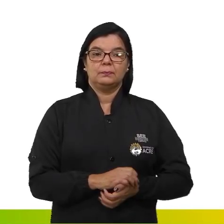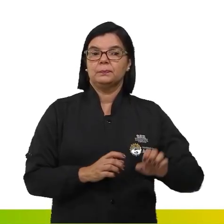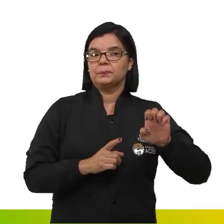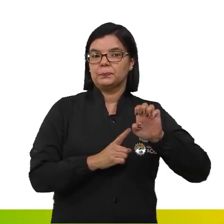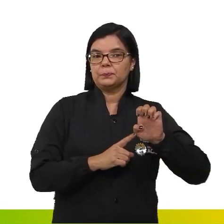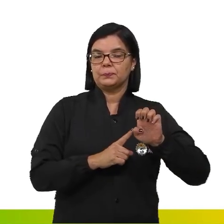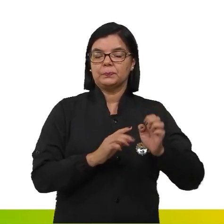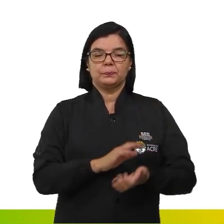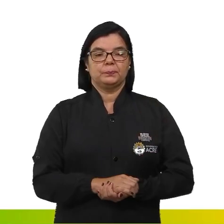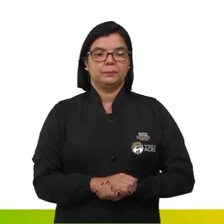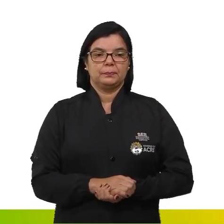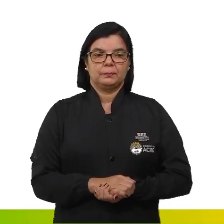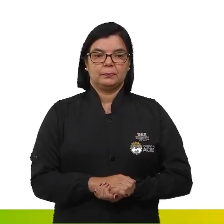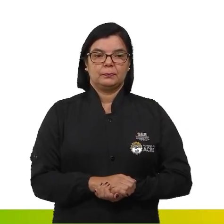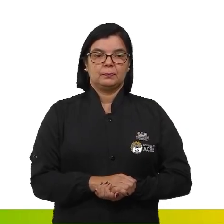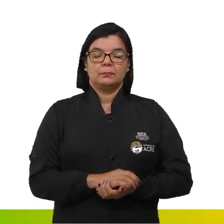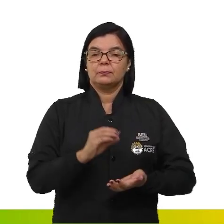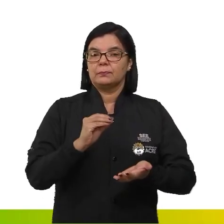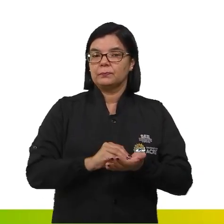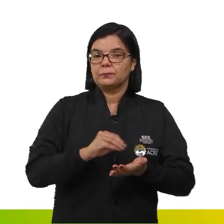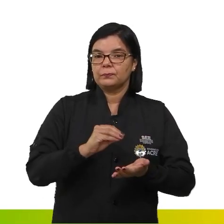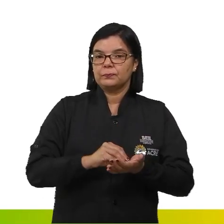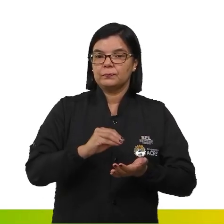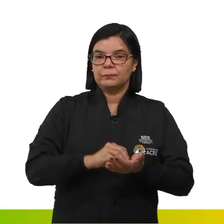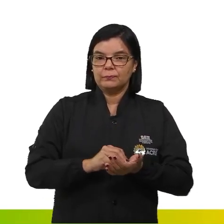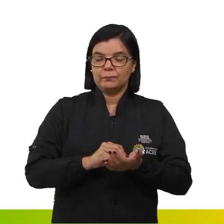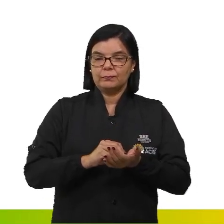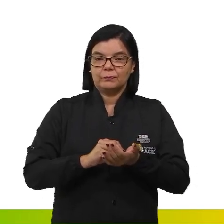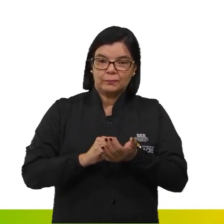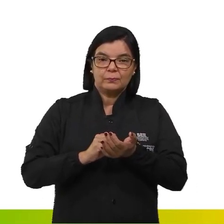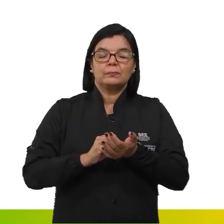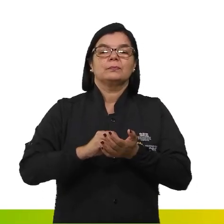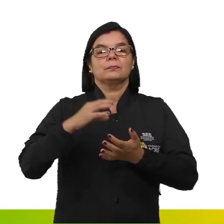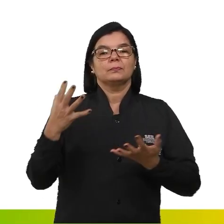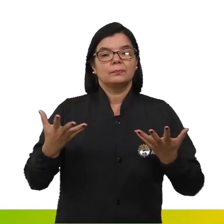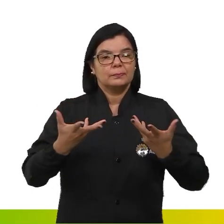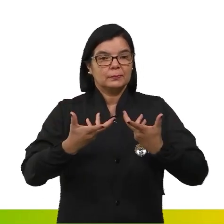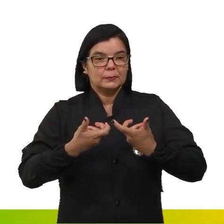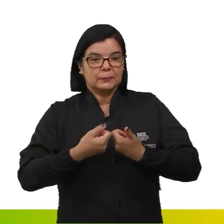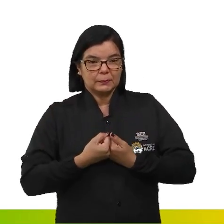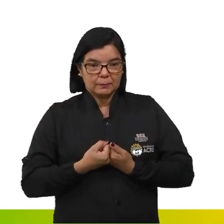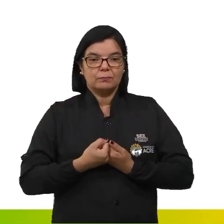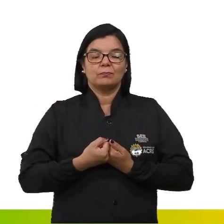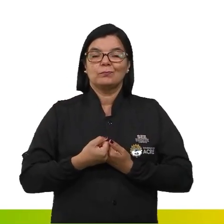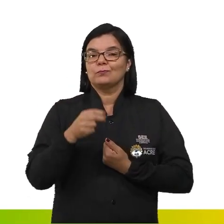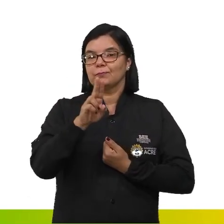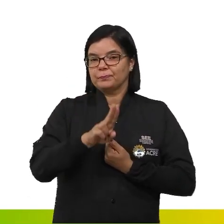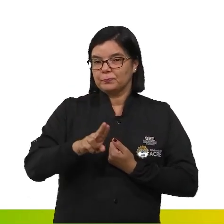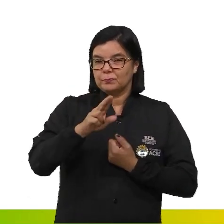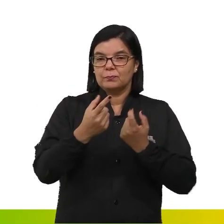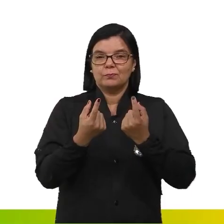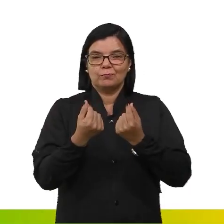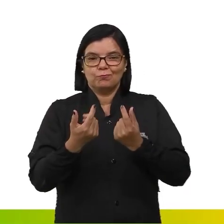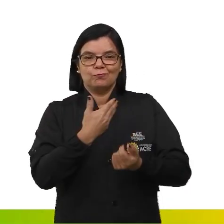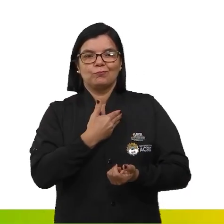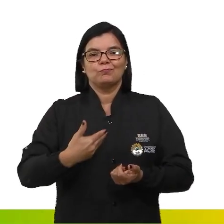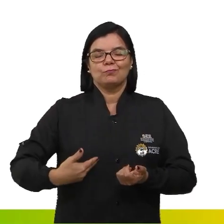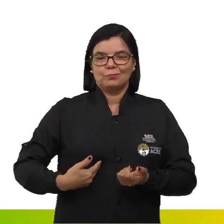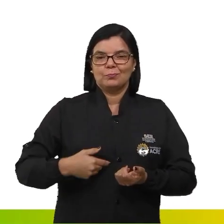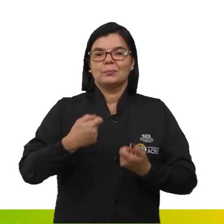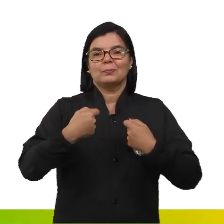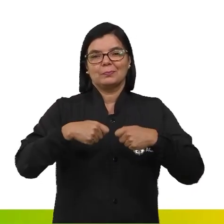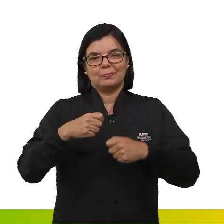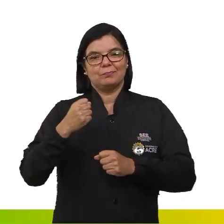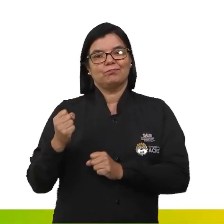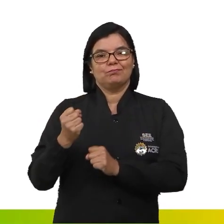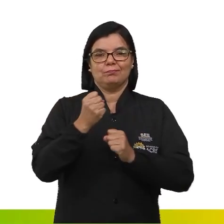Letra E. A incapacidade de políticos em usar máquina pública para se manter no